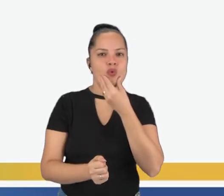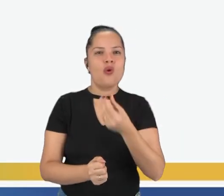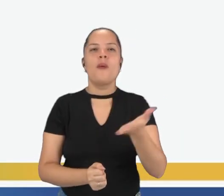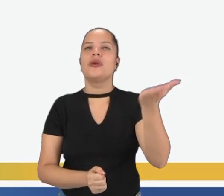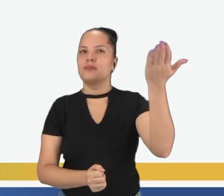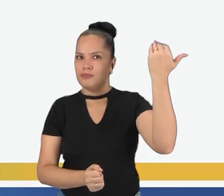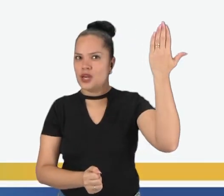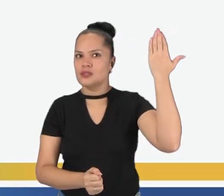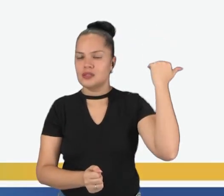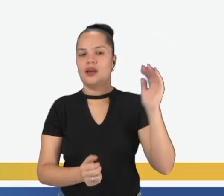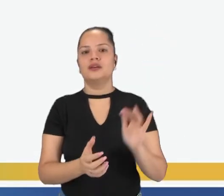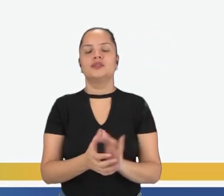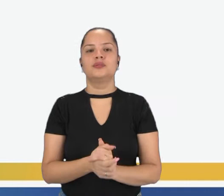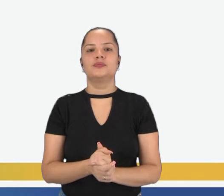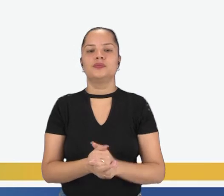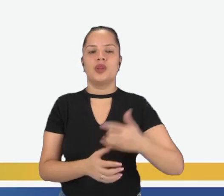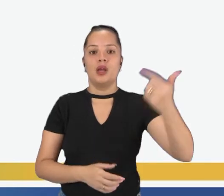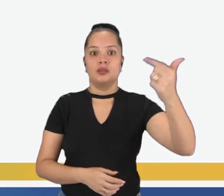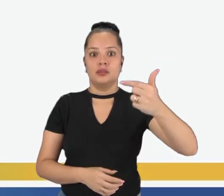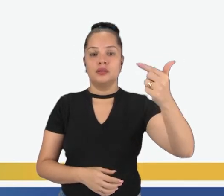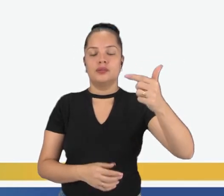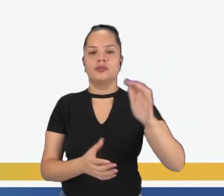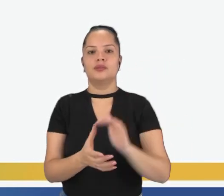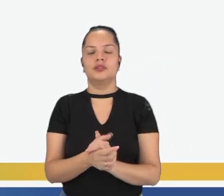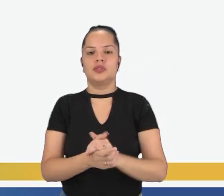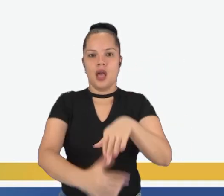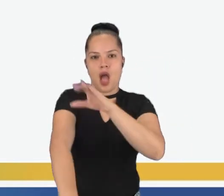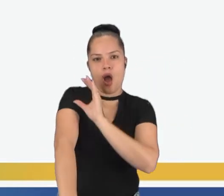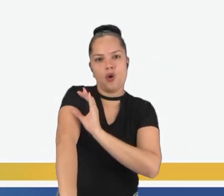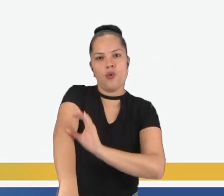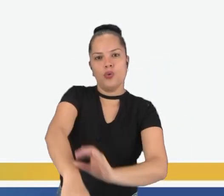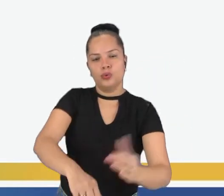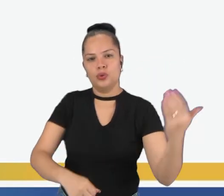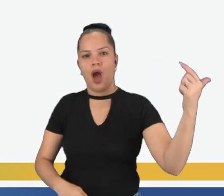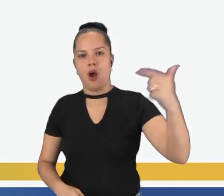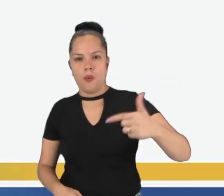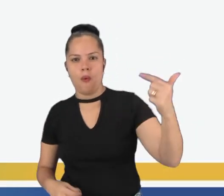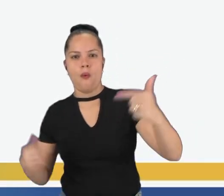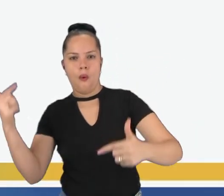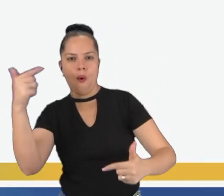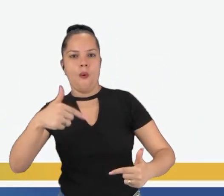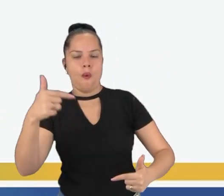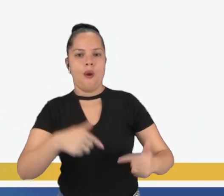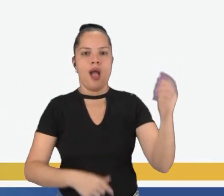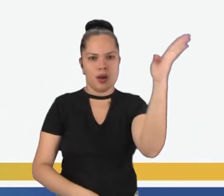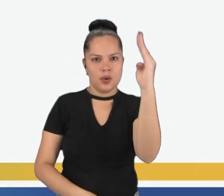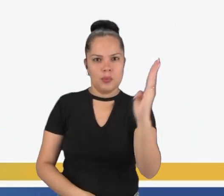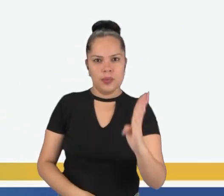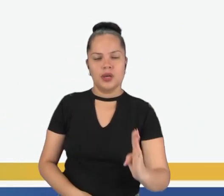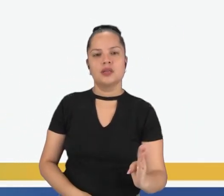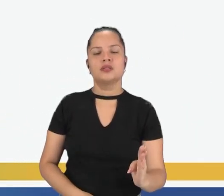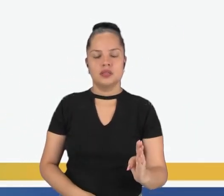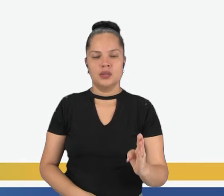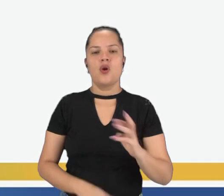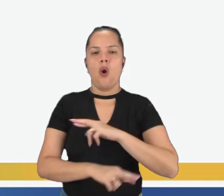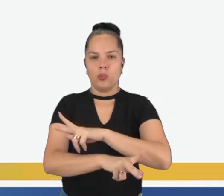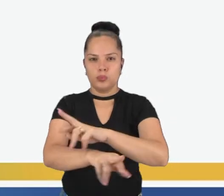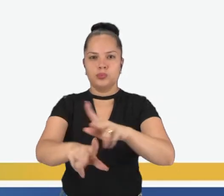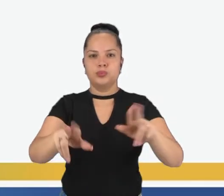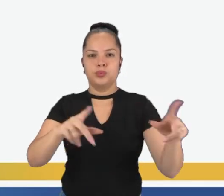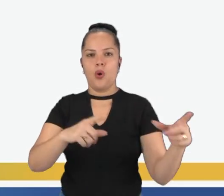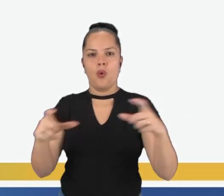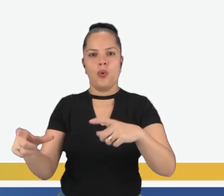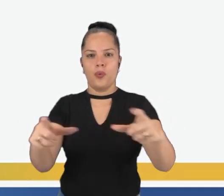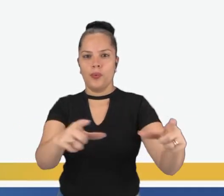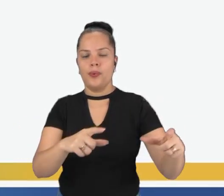pré-história. Questão número 2. A cultura hip hop chega ao Brasil e se manifesta em várias vertentes.